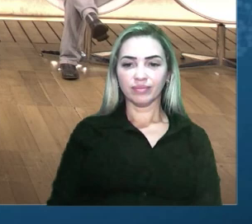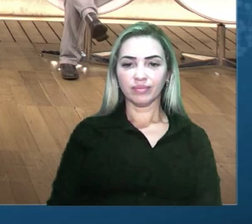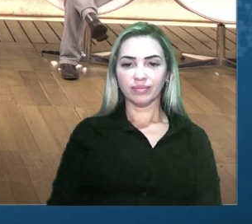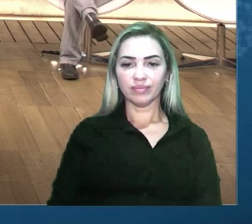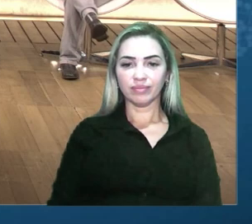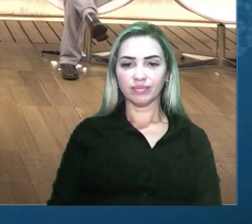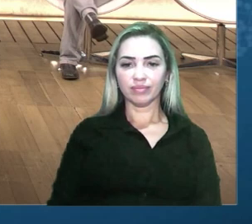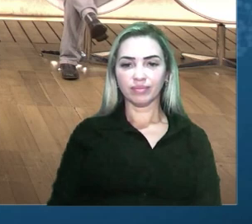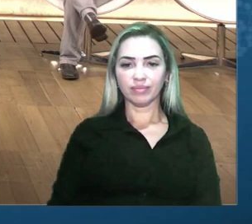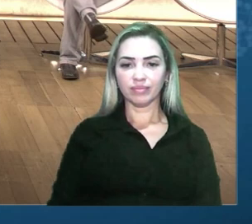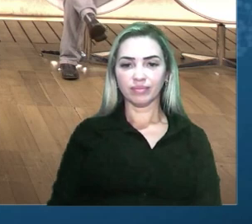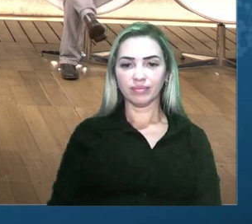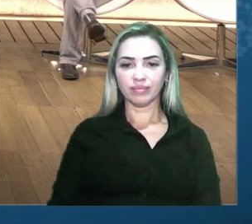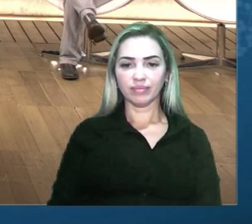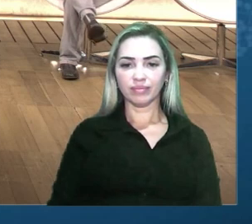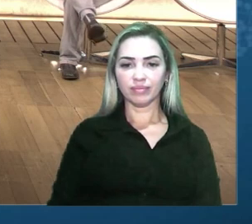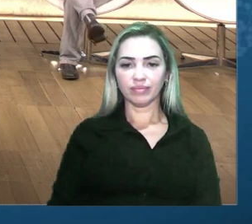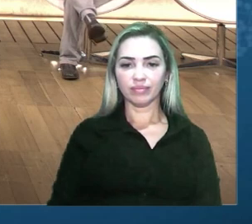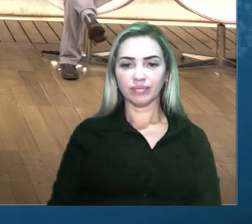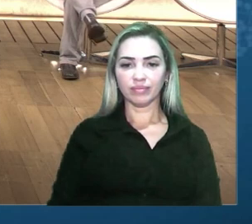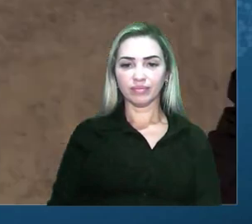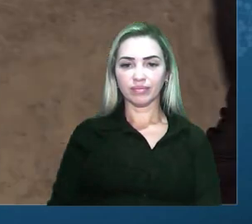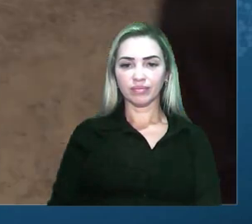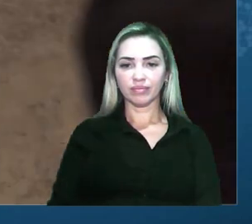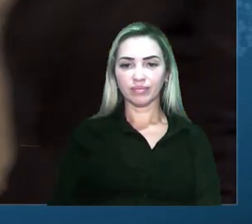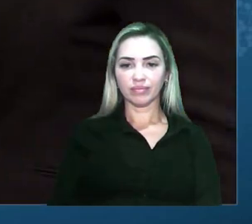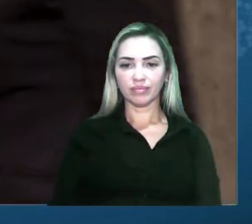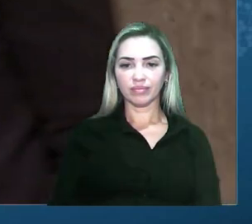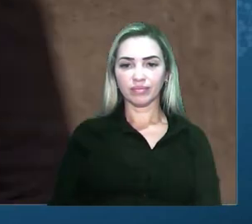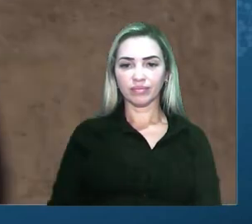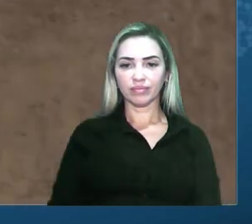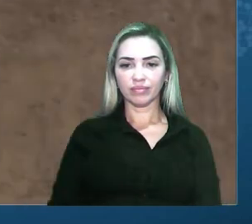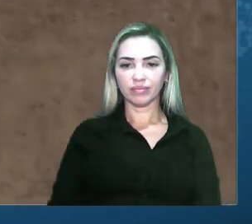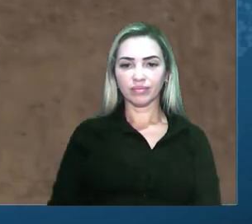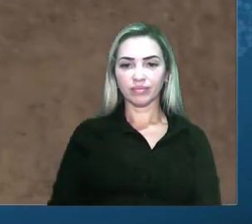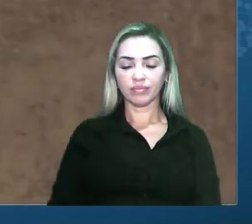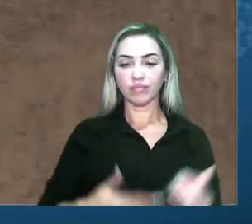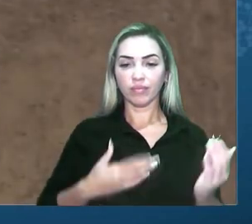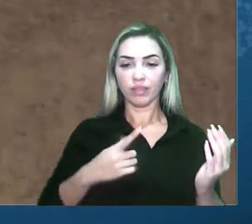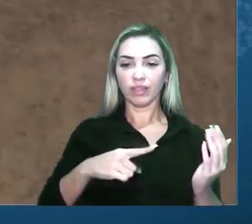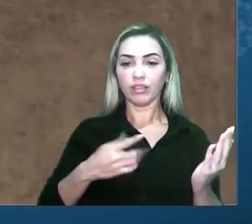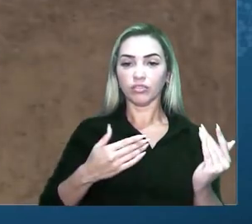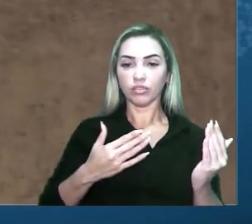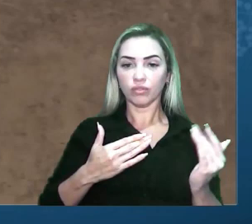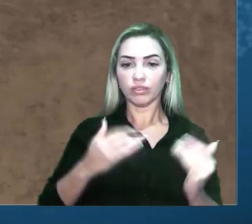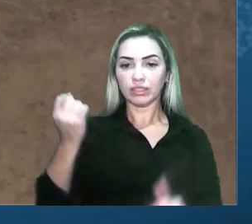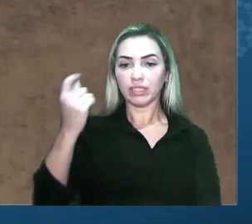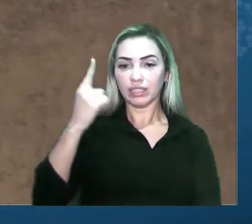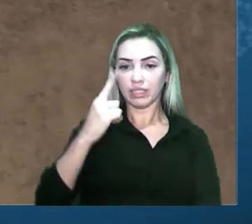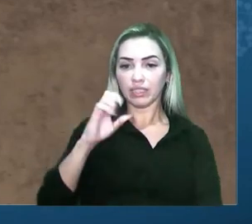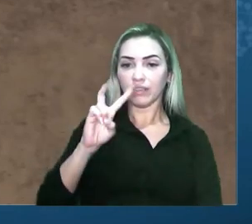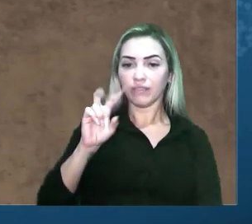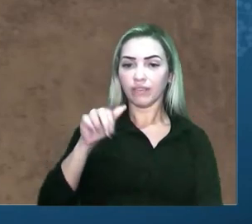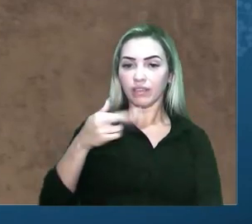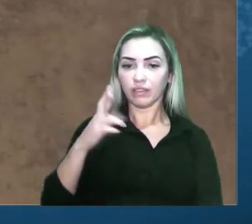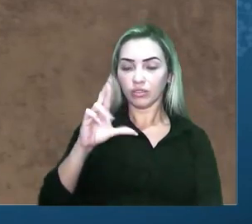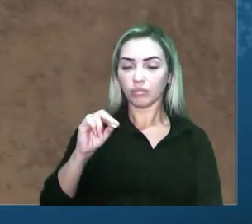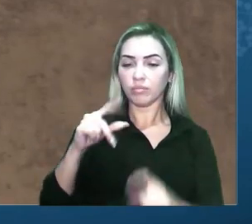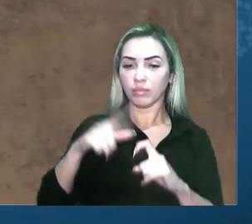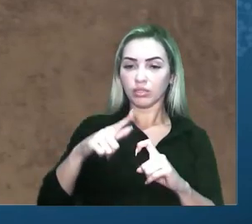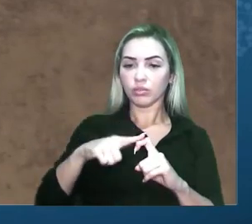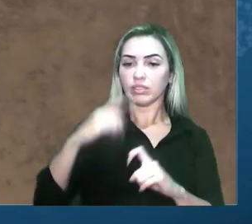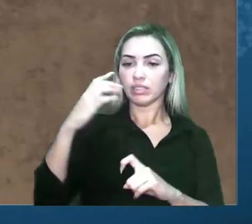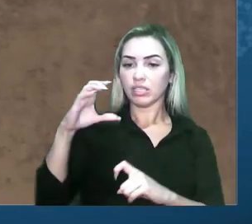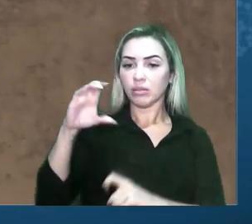Agora estou mais perto, sentadinha. Então, o jovem talento Evandro Chagas. O Evandro Chagas foi médico cientista brasileiro que